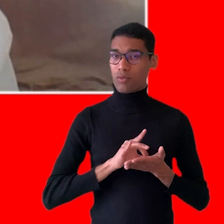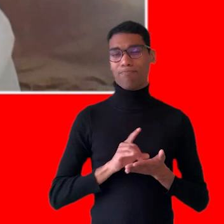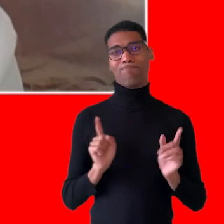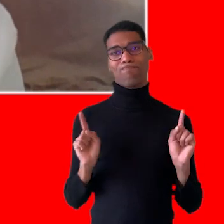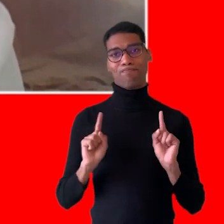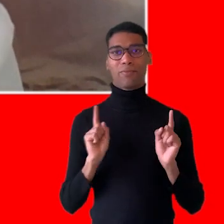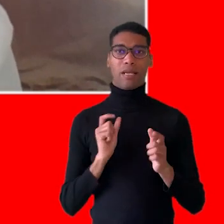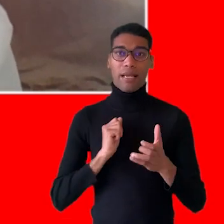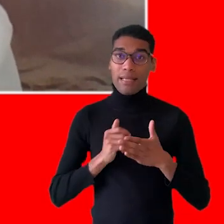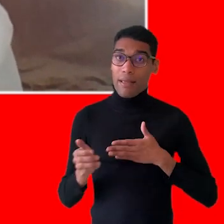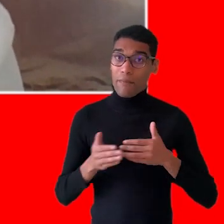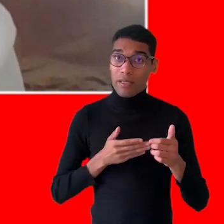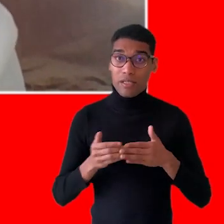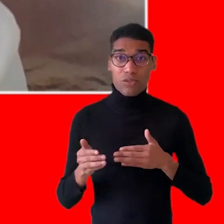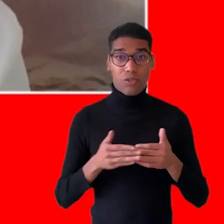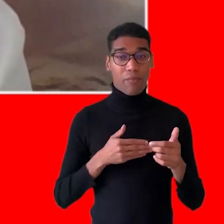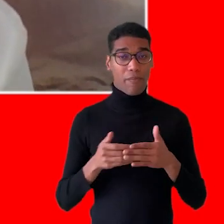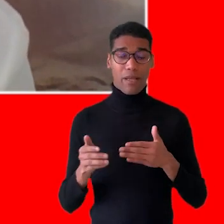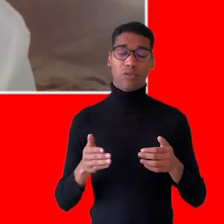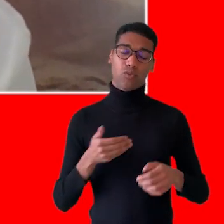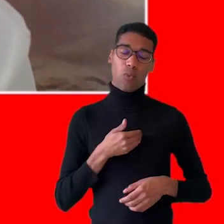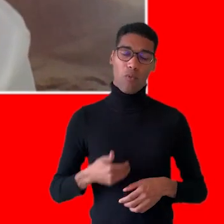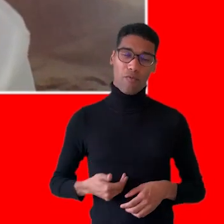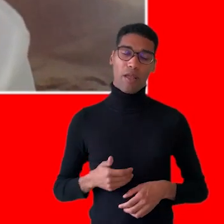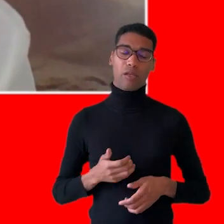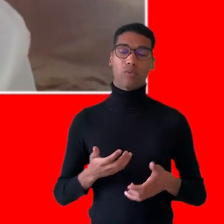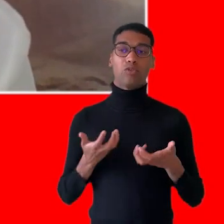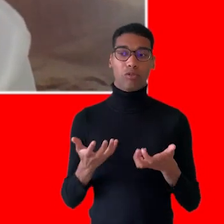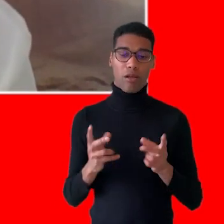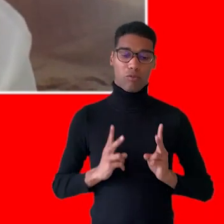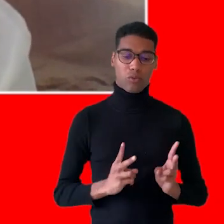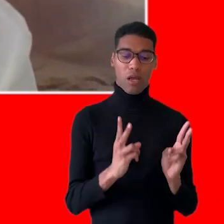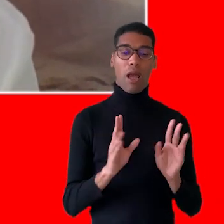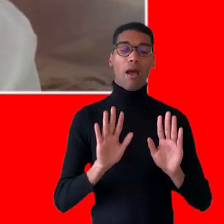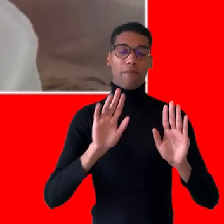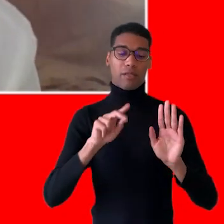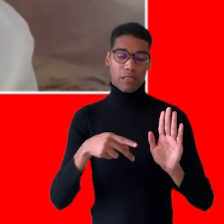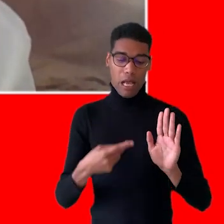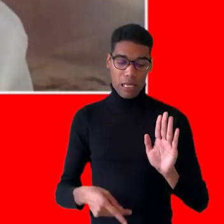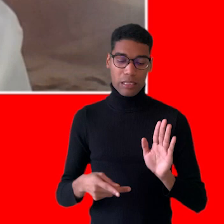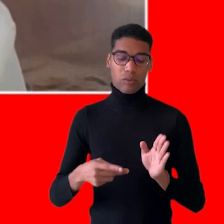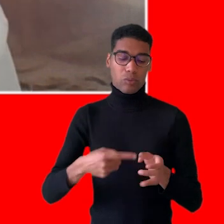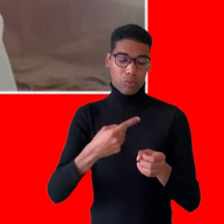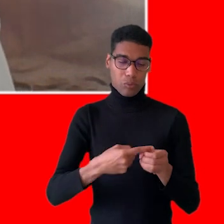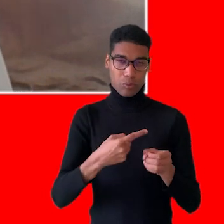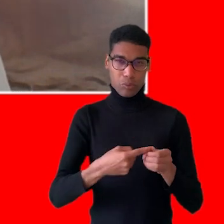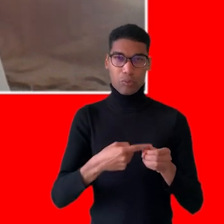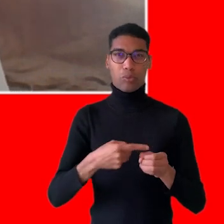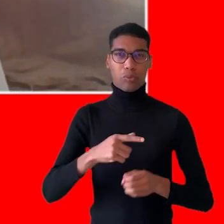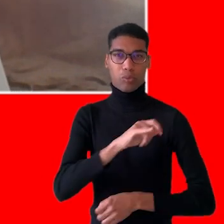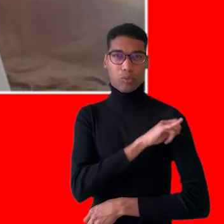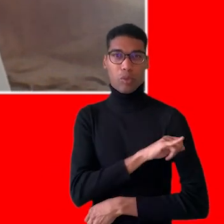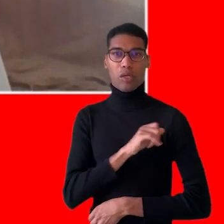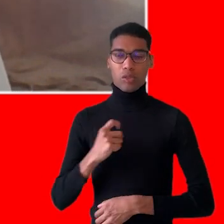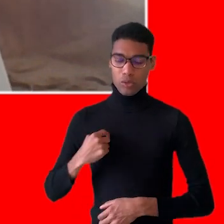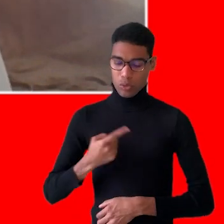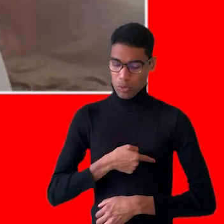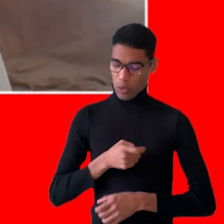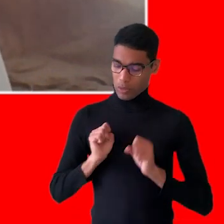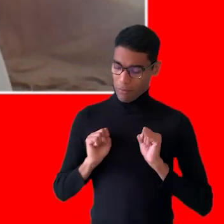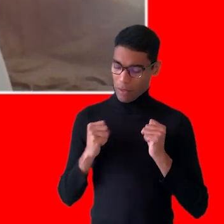do governo, ela se mantém. Então, eu queria dizer que aqui, no caso de Niterói, nós estamos